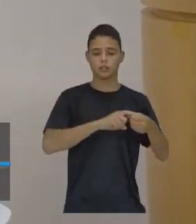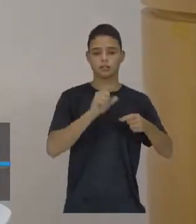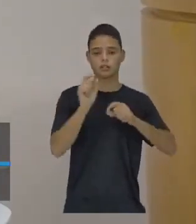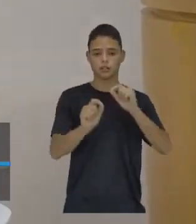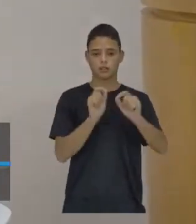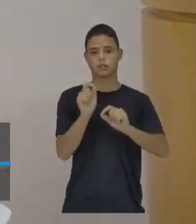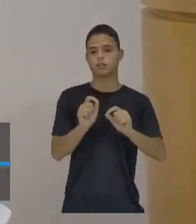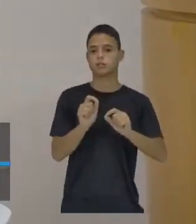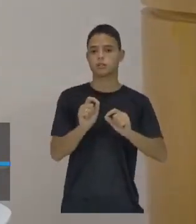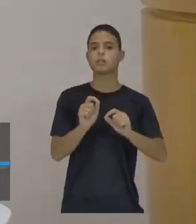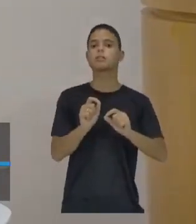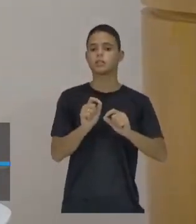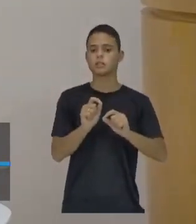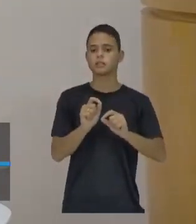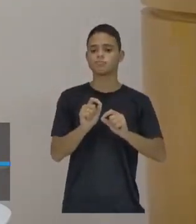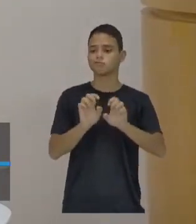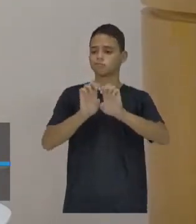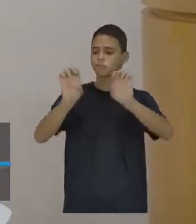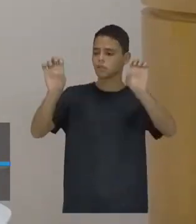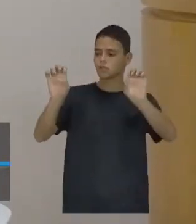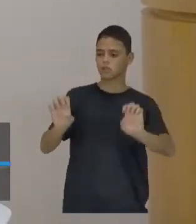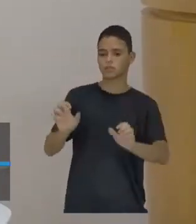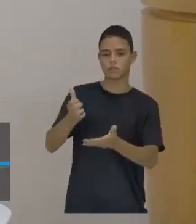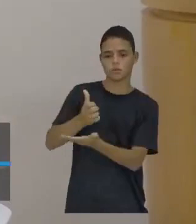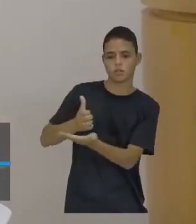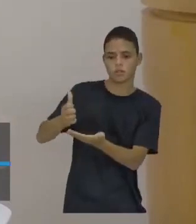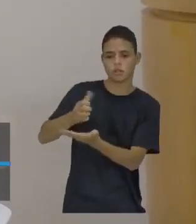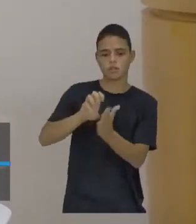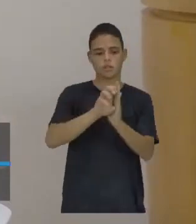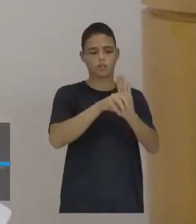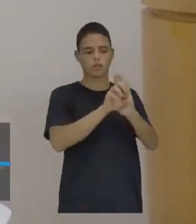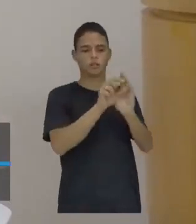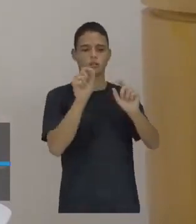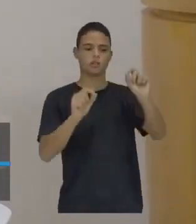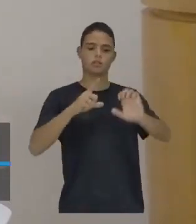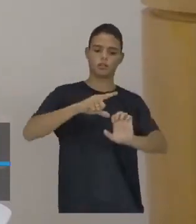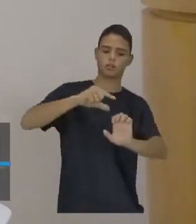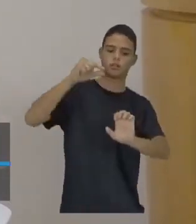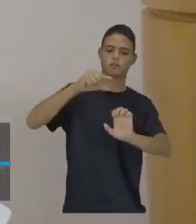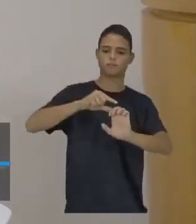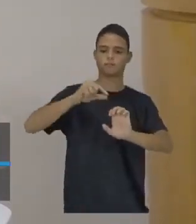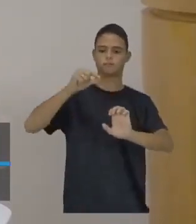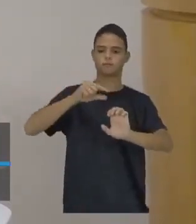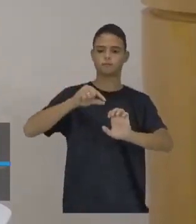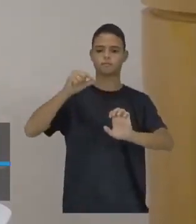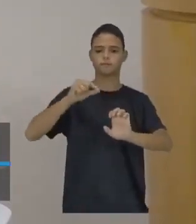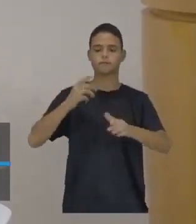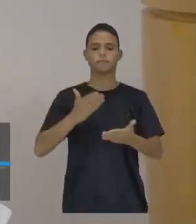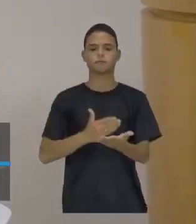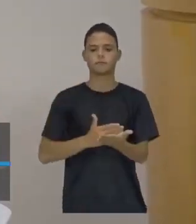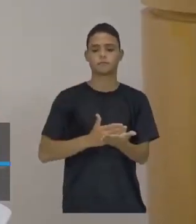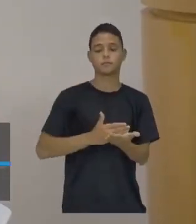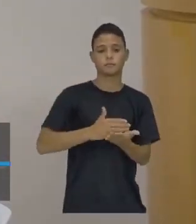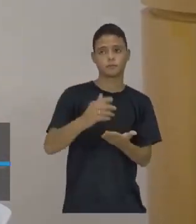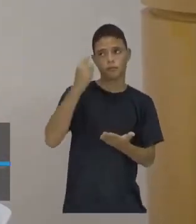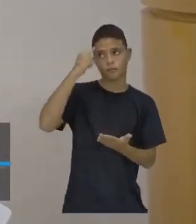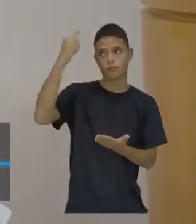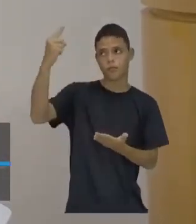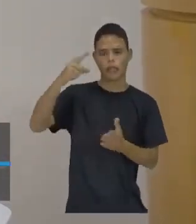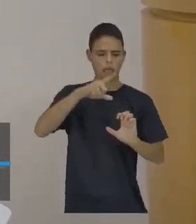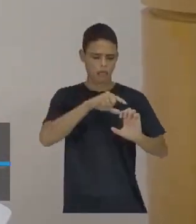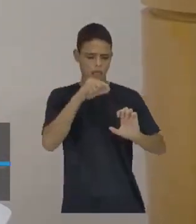Então, um dos eixos da educação agora, do currículo, é empreendedorismo, né? Verdade. Então, a gente começa a pensar que o empreendedorismo é abrir